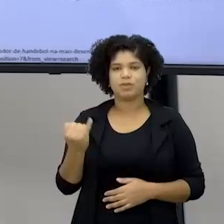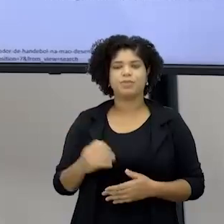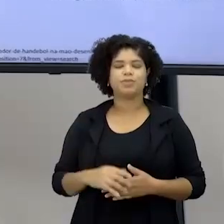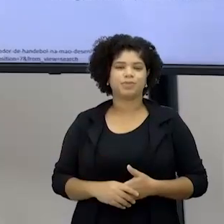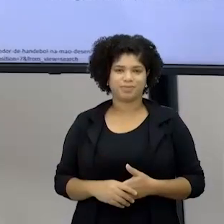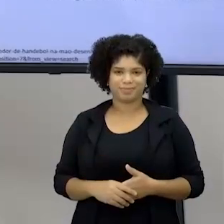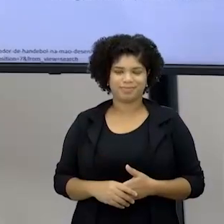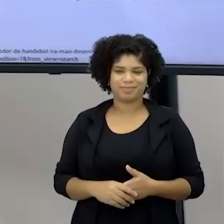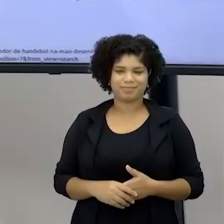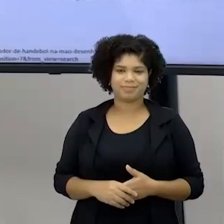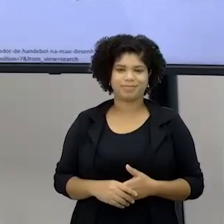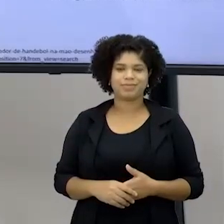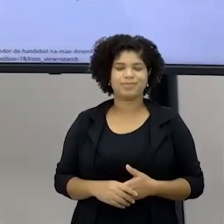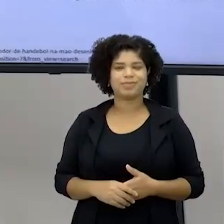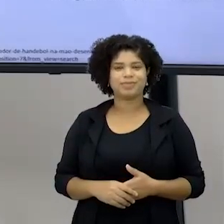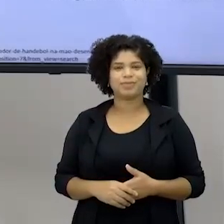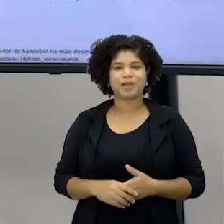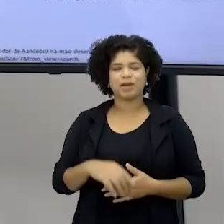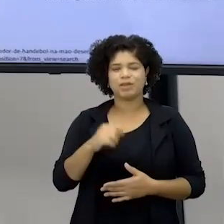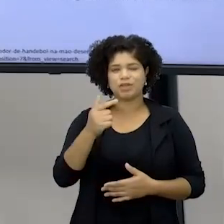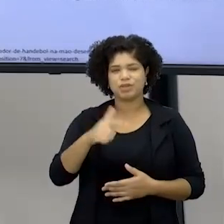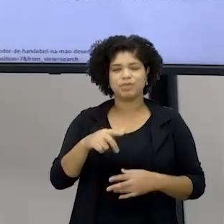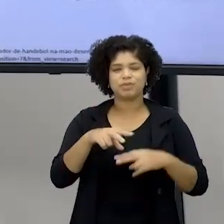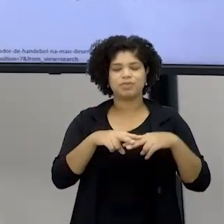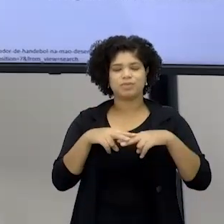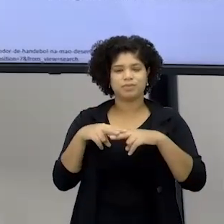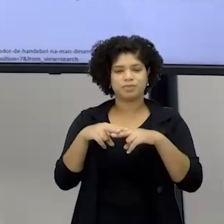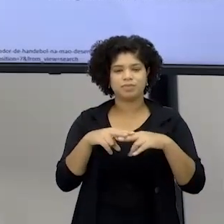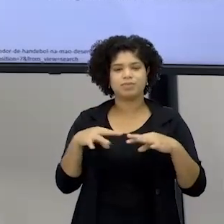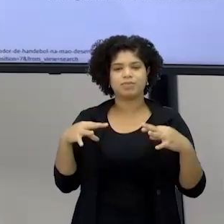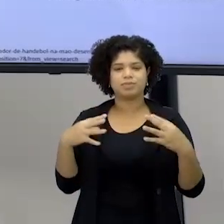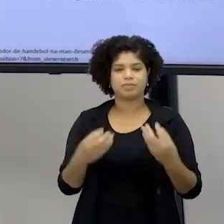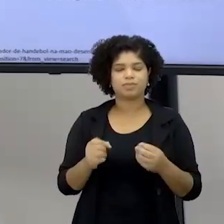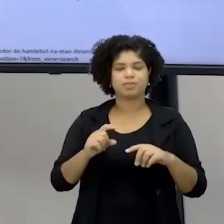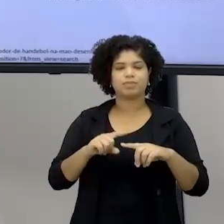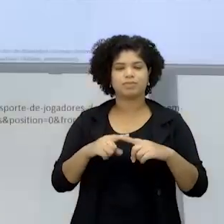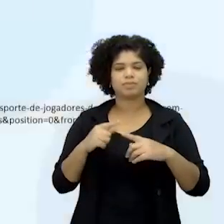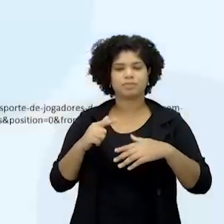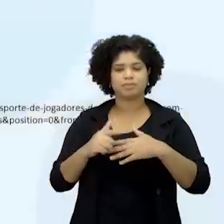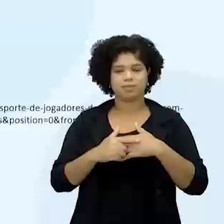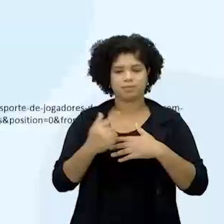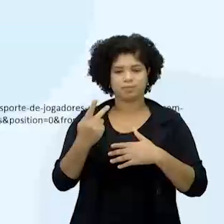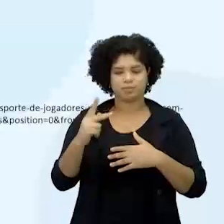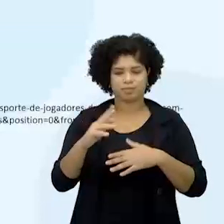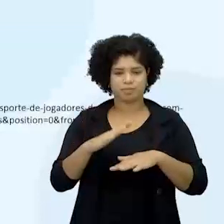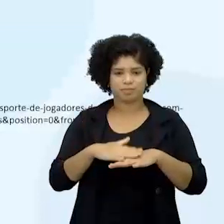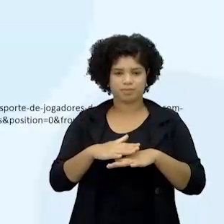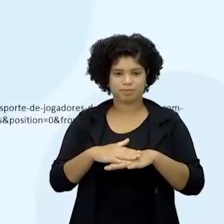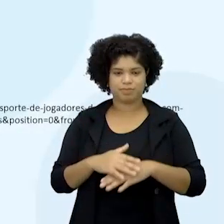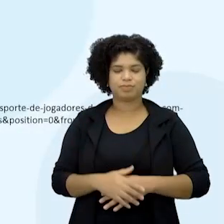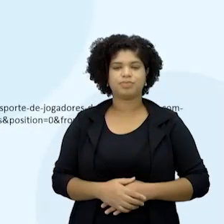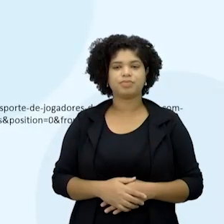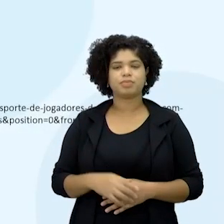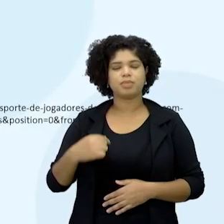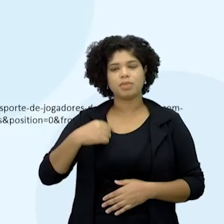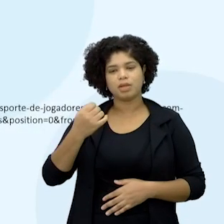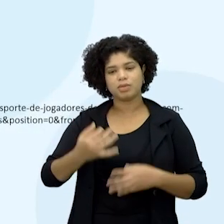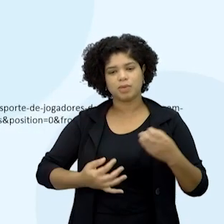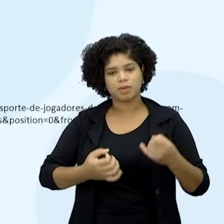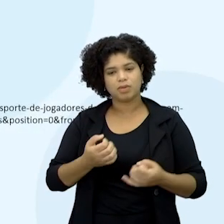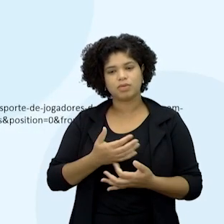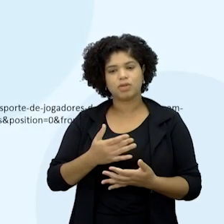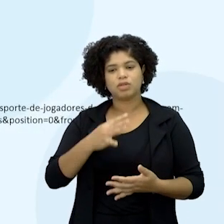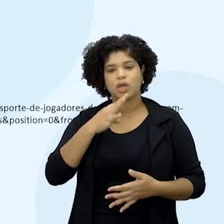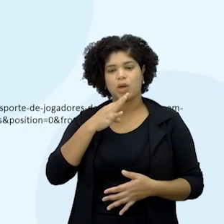porque você vai aí rever tudo isso que a gente fez, mas desempenhando o seu papel, tá? Nós falamos e vocês